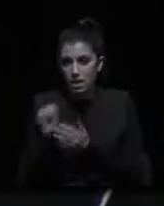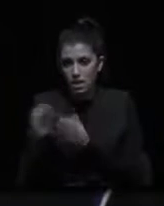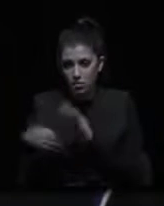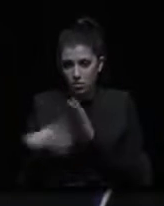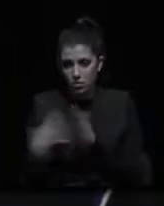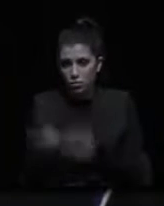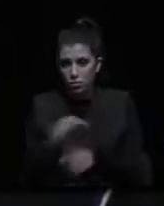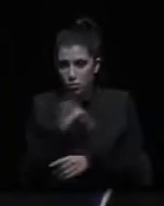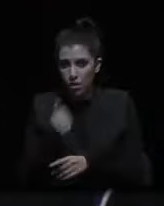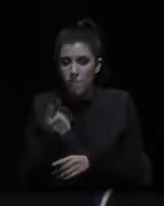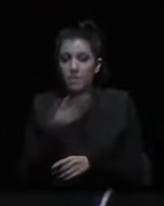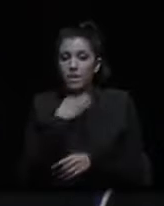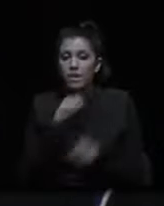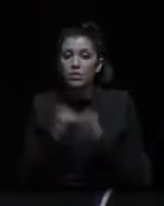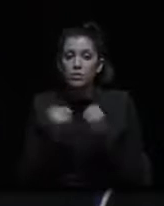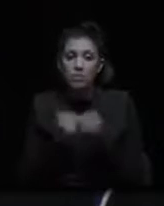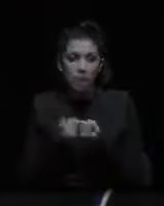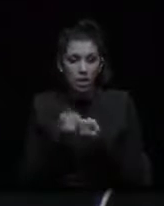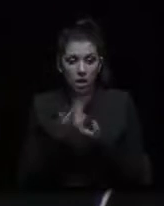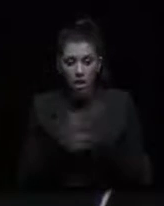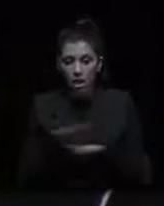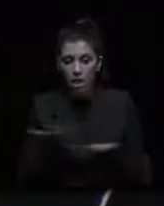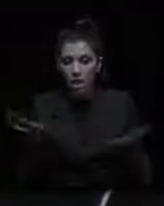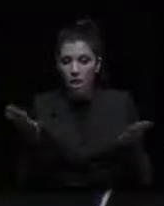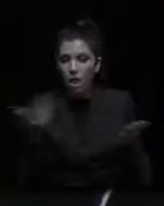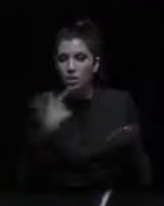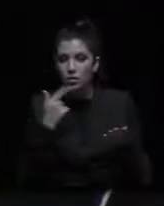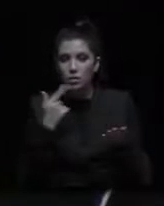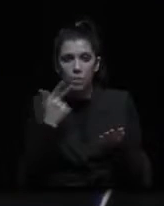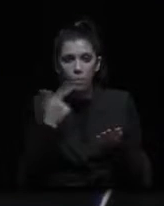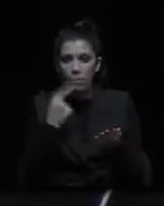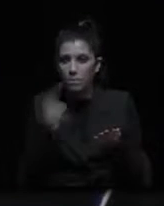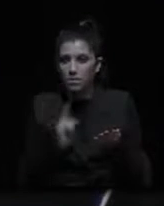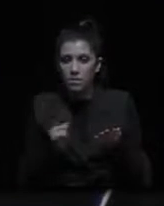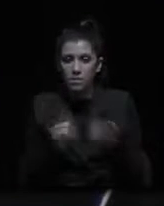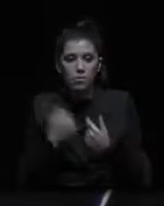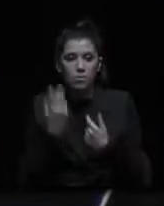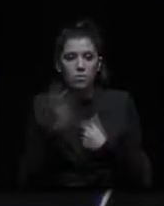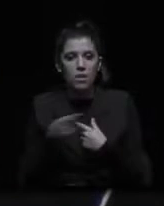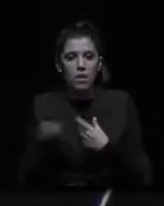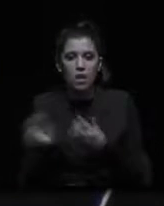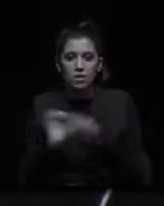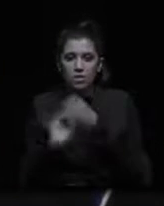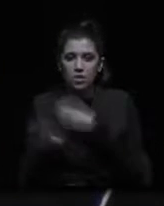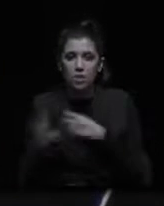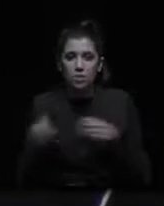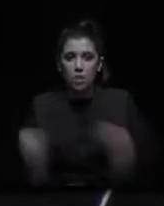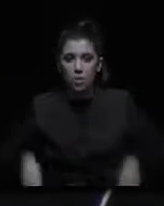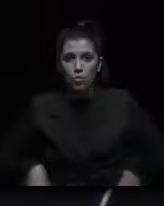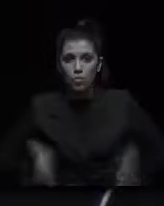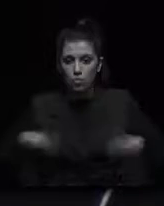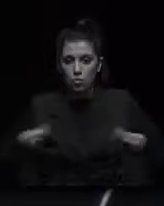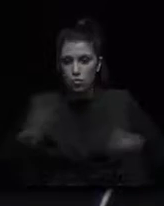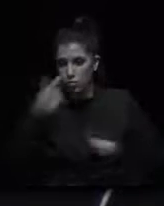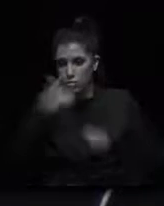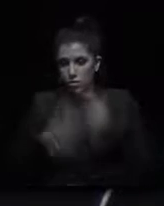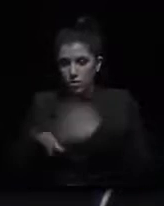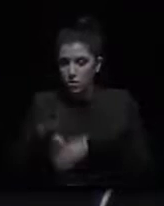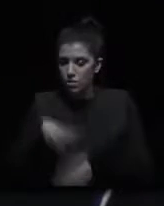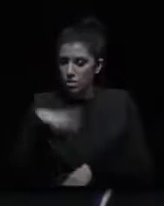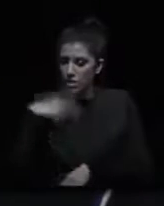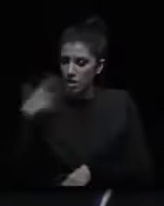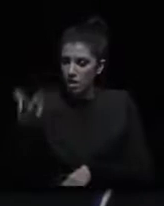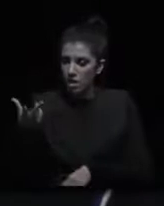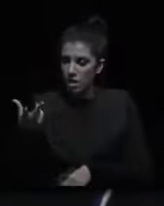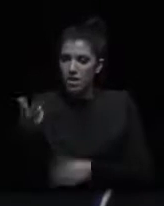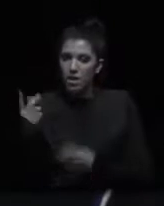grave crise social, como a que atravessamos, não se compreende que se ofereçam largos milhões para os bolsos da população com maiores rendimentos, em